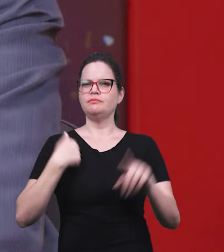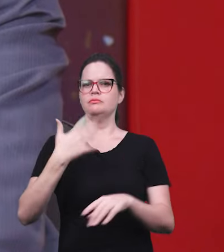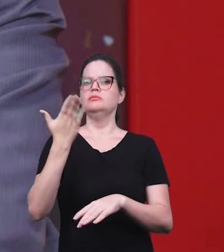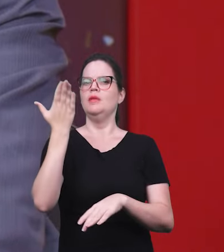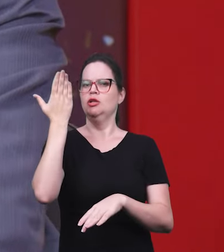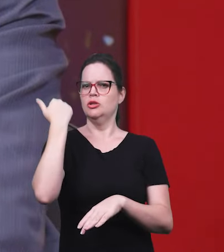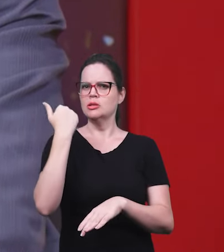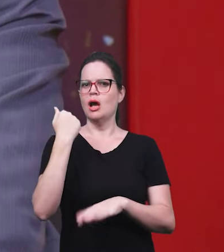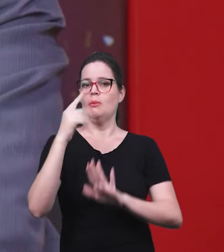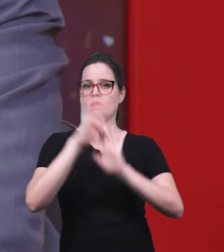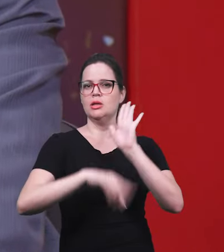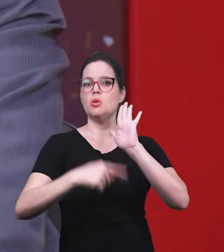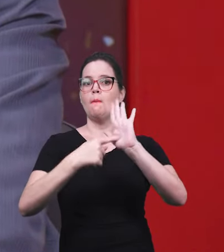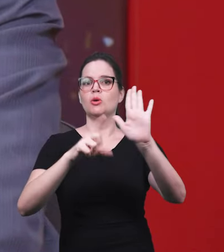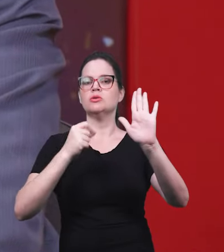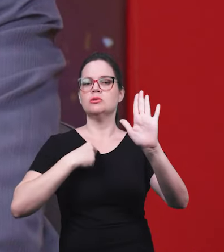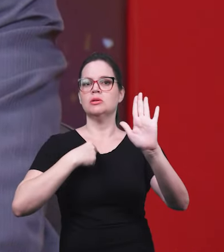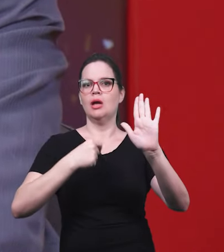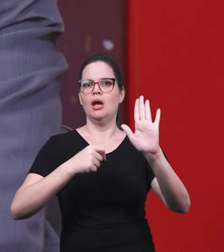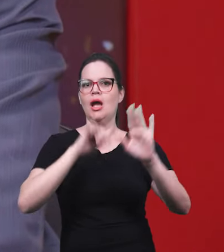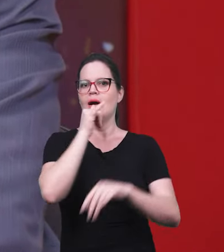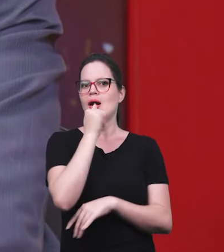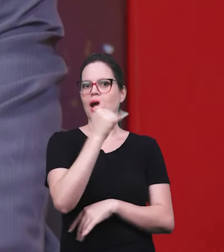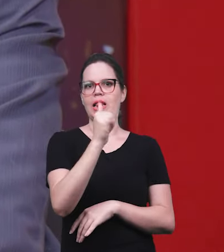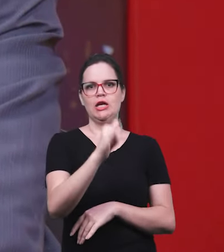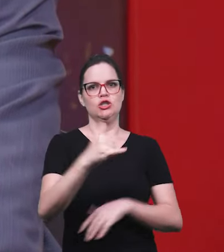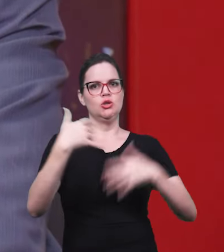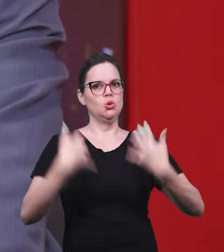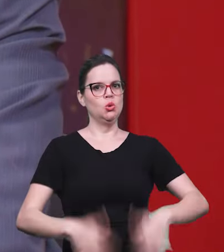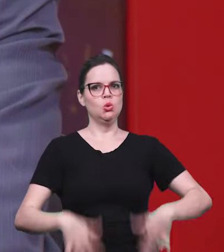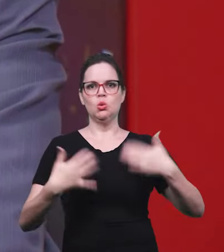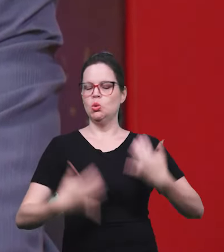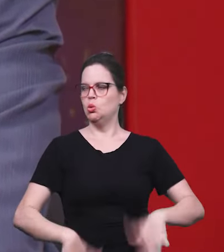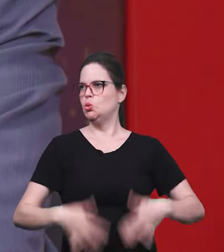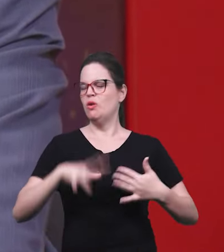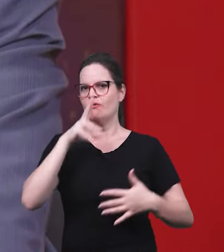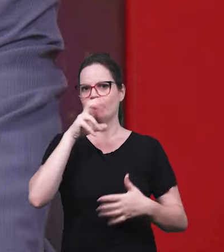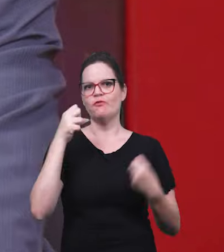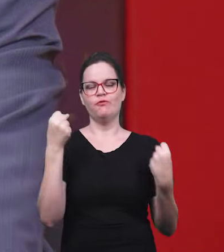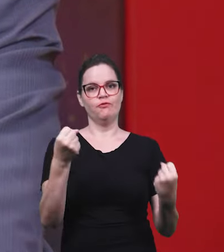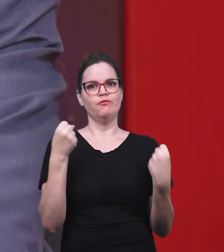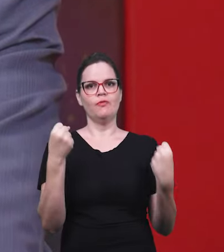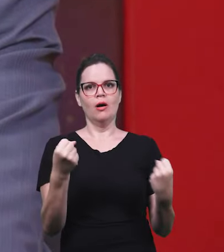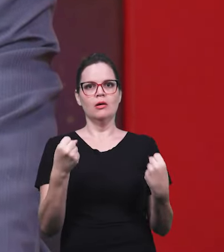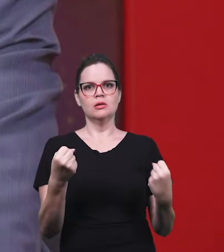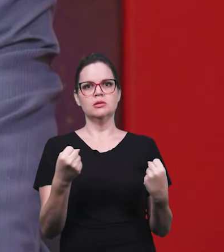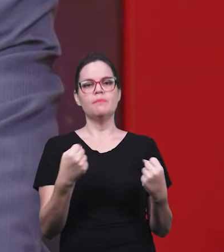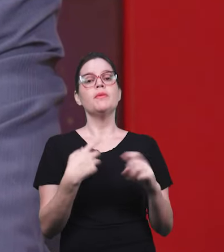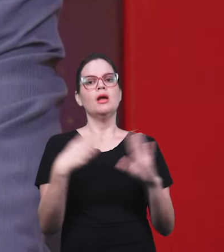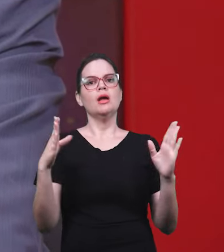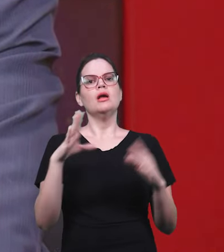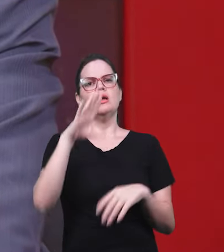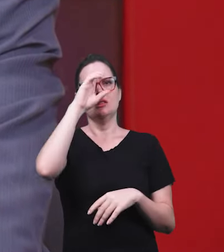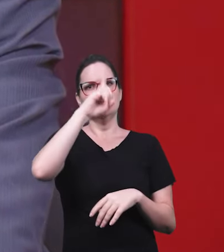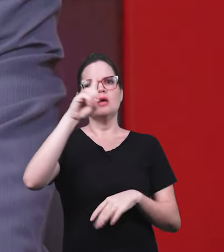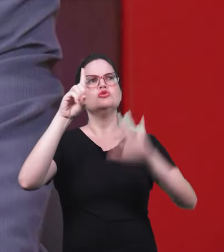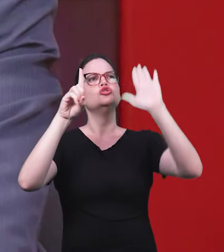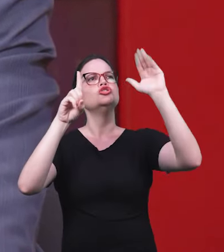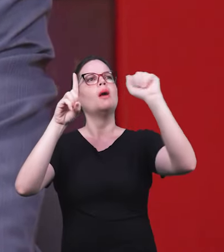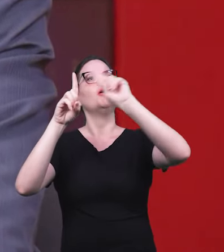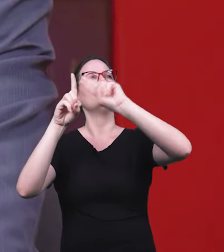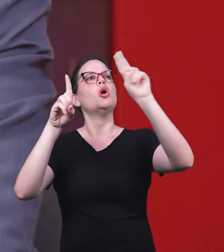é absurda, mas a palavra fala que o Senhor ele chama cada uma delas e nenhuma delas vai faltar